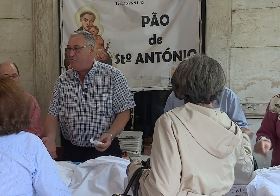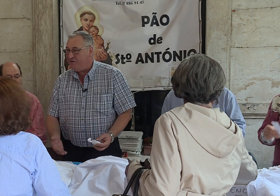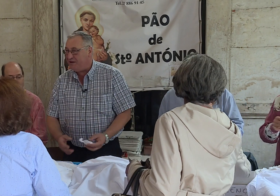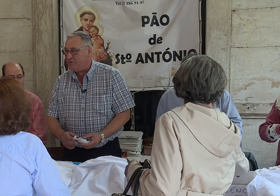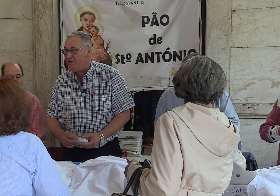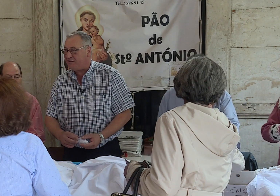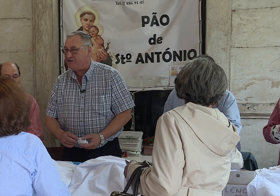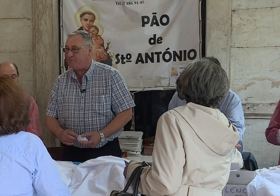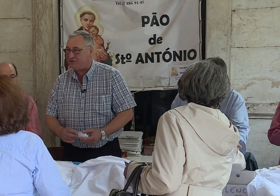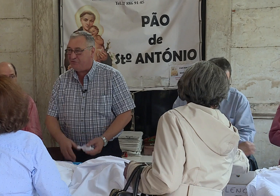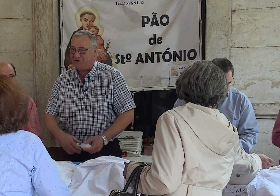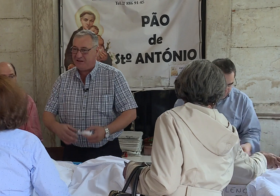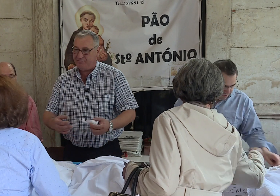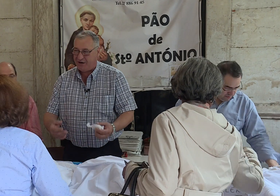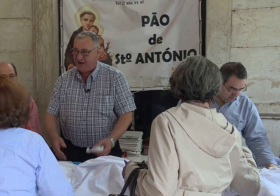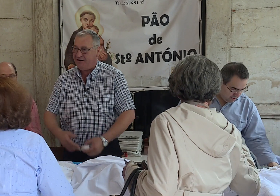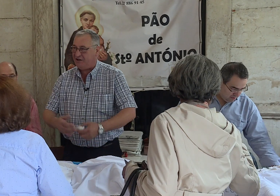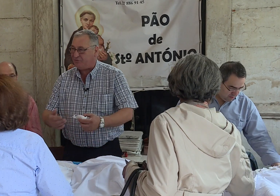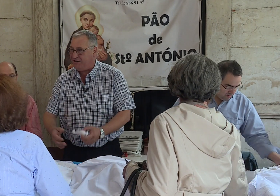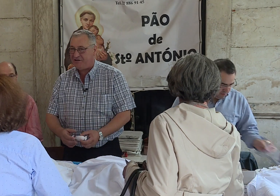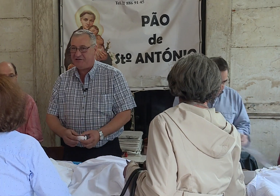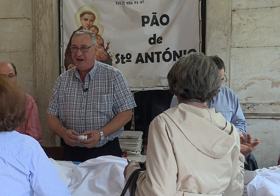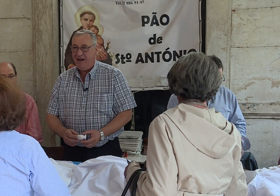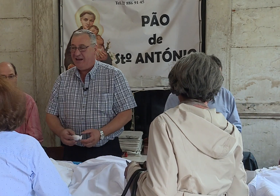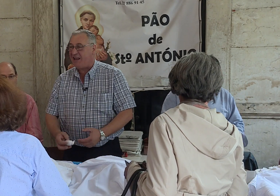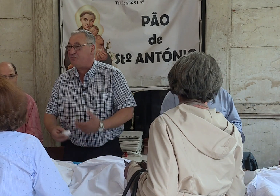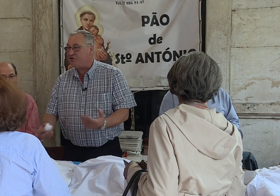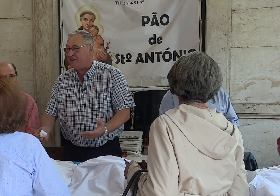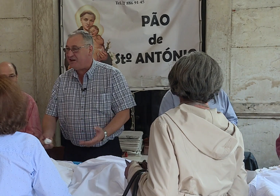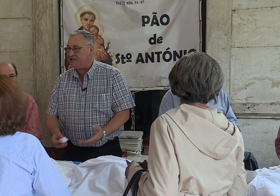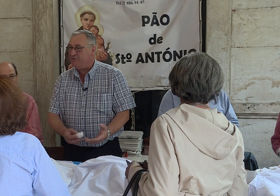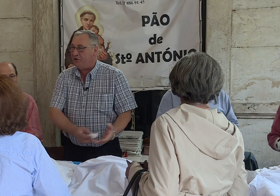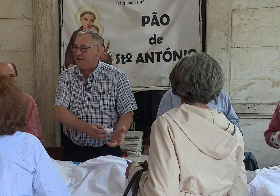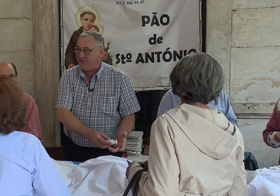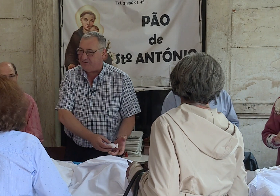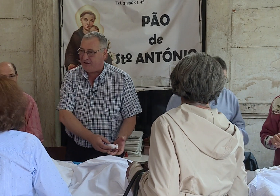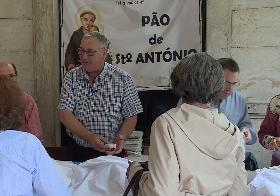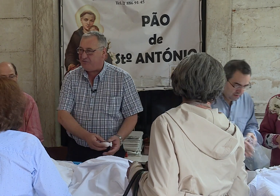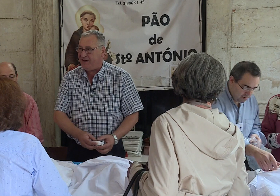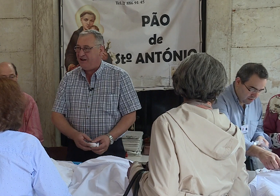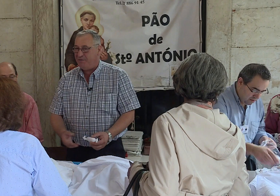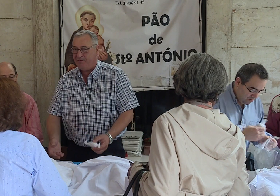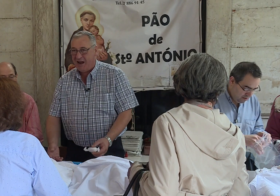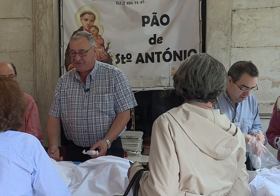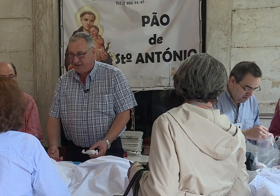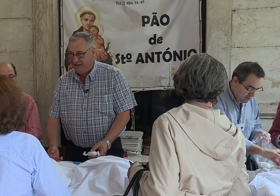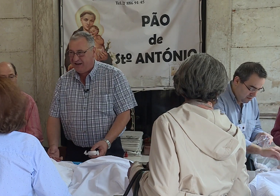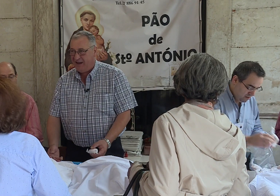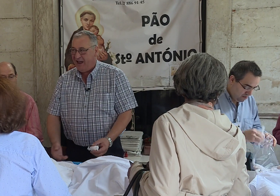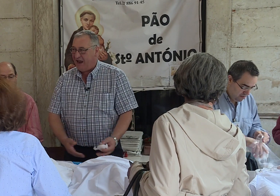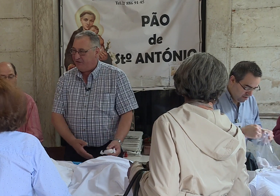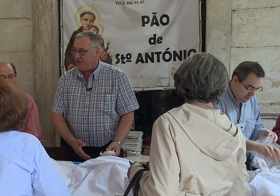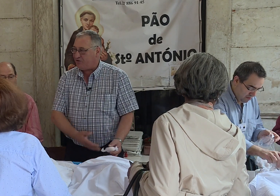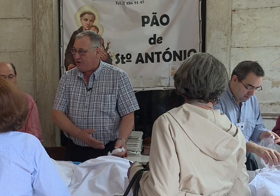vez há um movimento maior de pessoas e de peregrinos e de turistas e aqueles estrangeiros assim podem levá-lo durante todo o ano e é uma